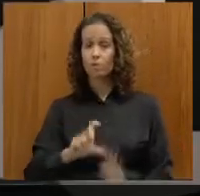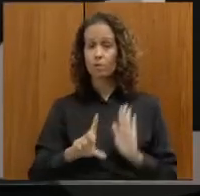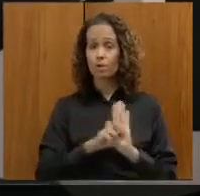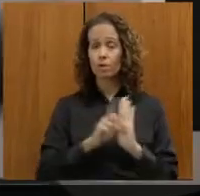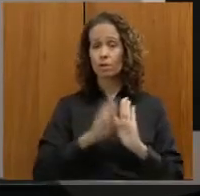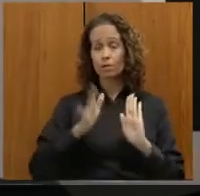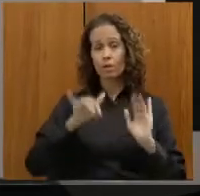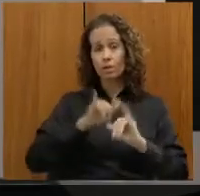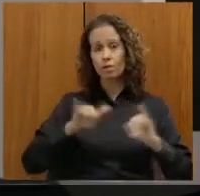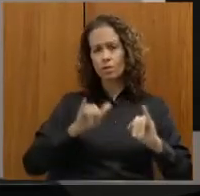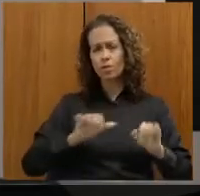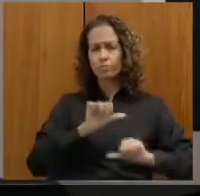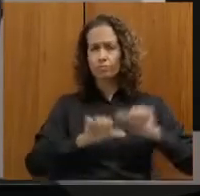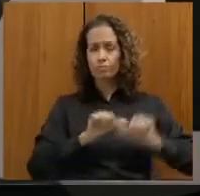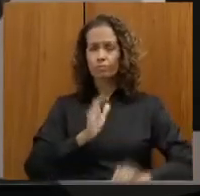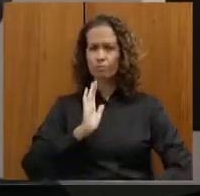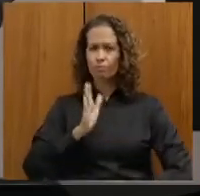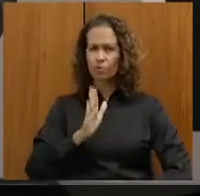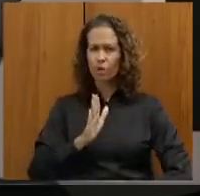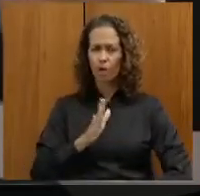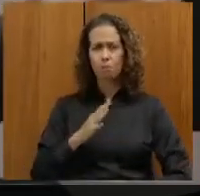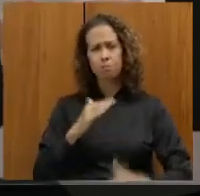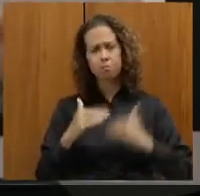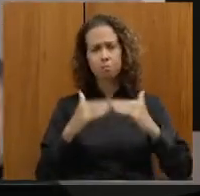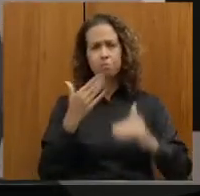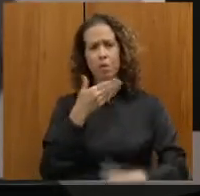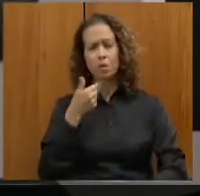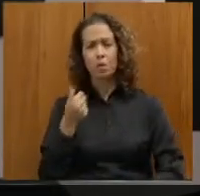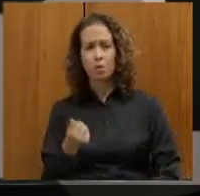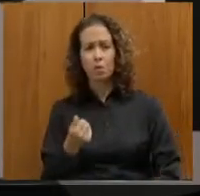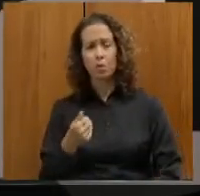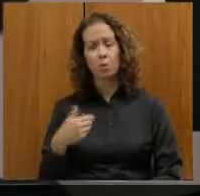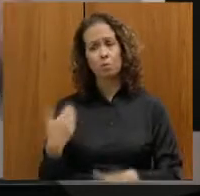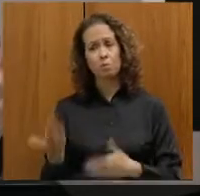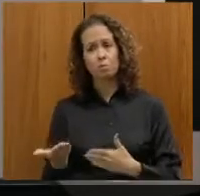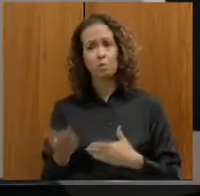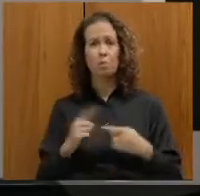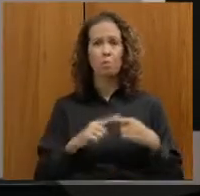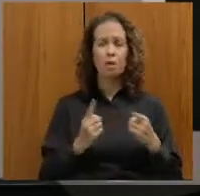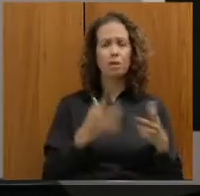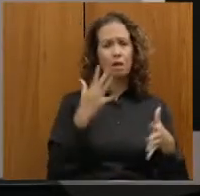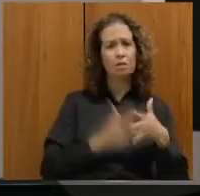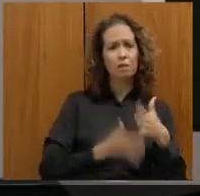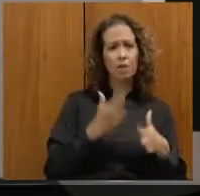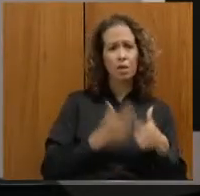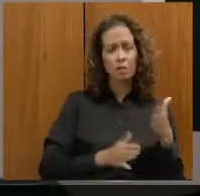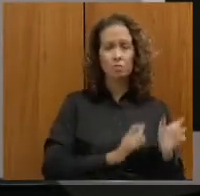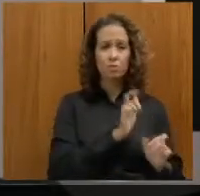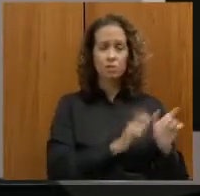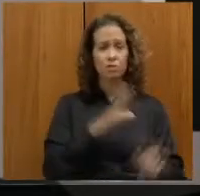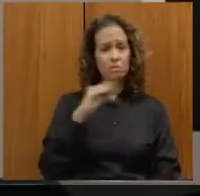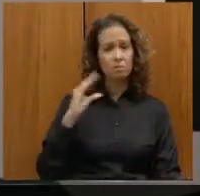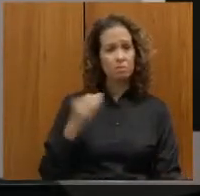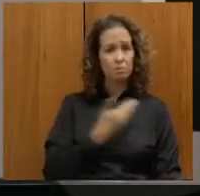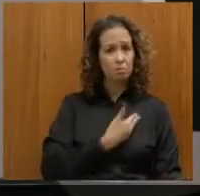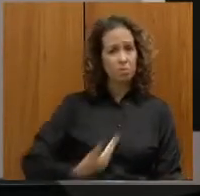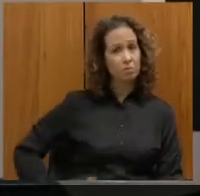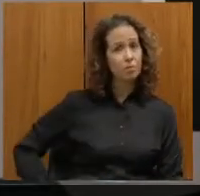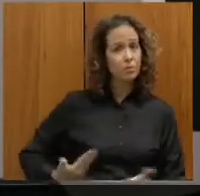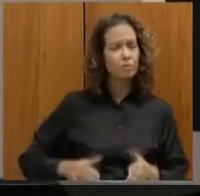lei que foi disse que aperfeiçoou aperfeiçoou para um lado e arrebentou Mais ainda para os servidores públicos